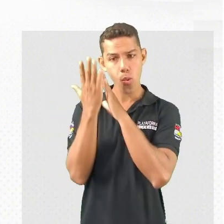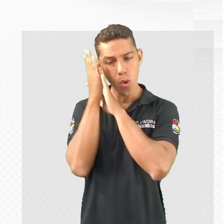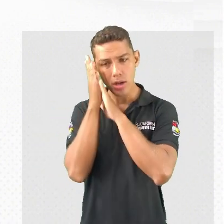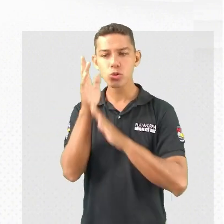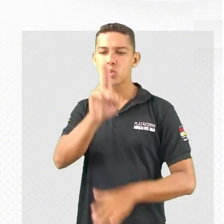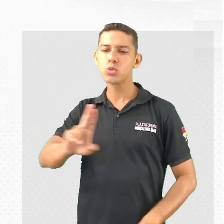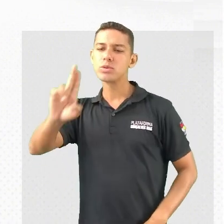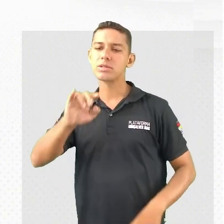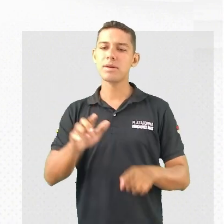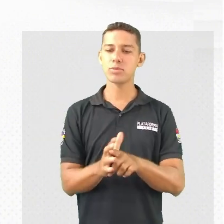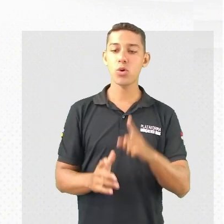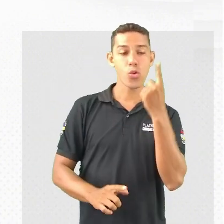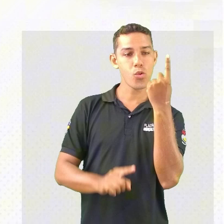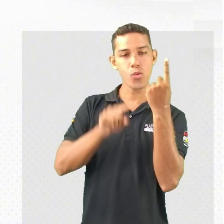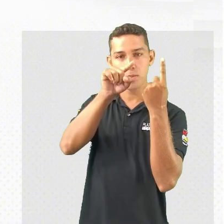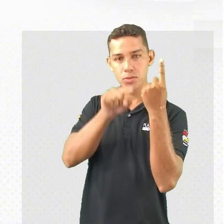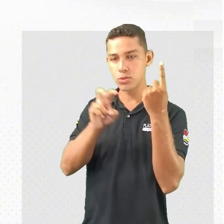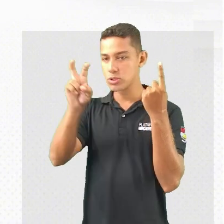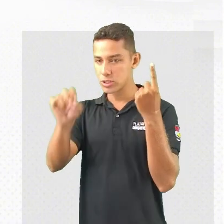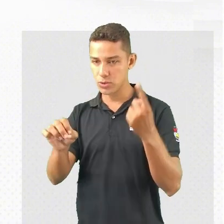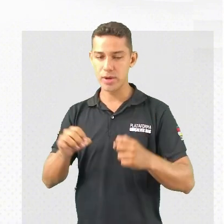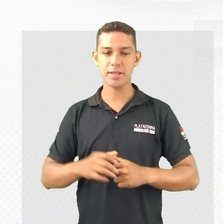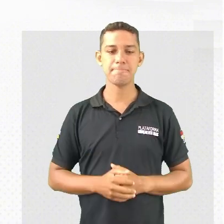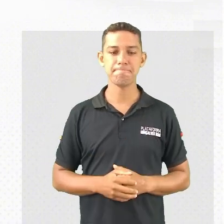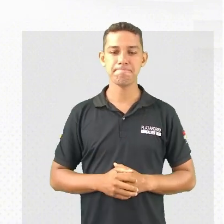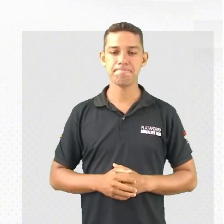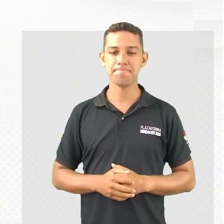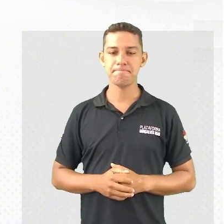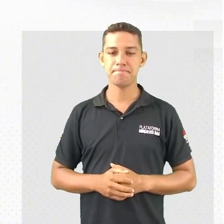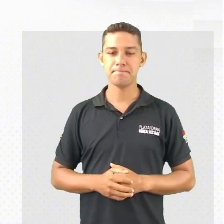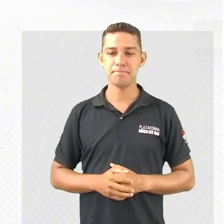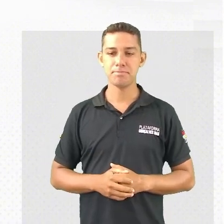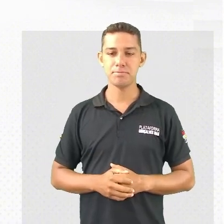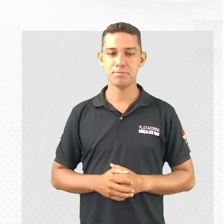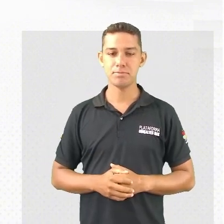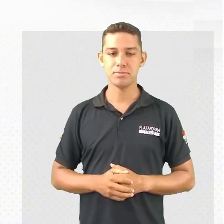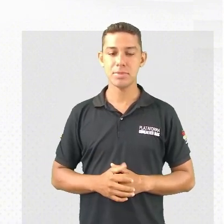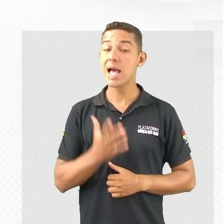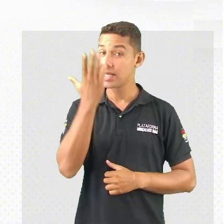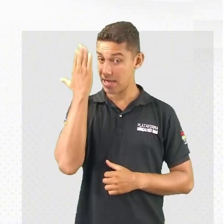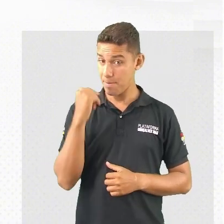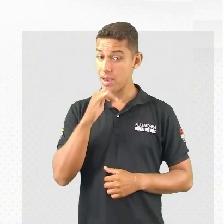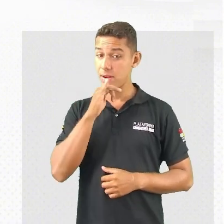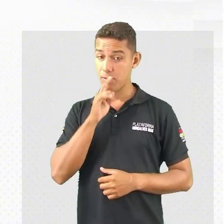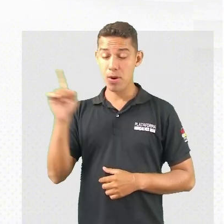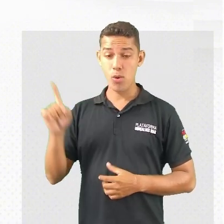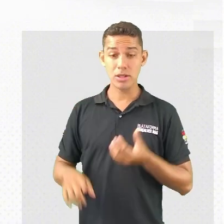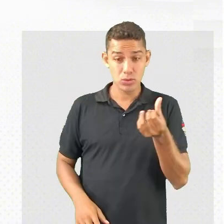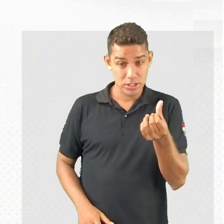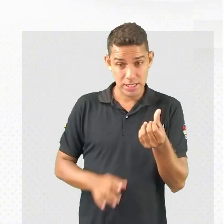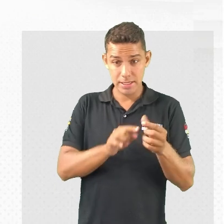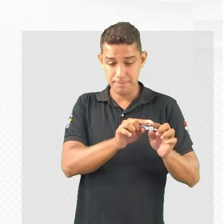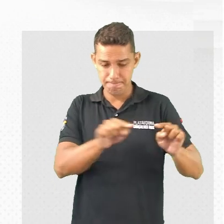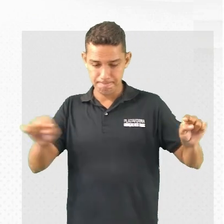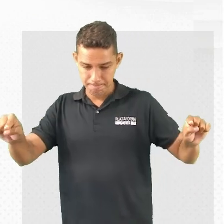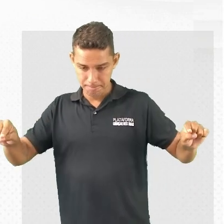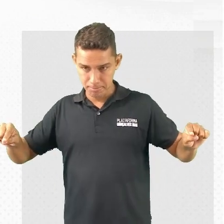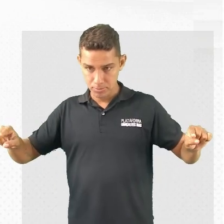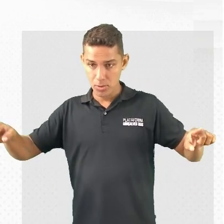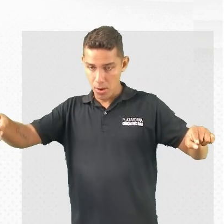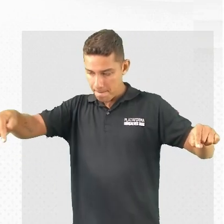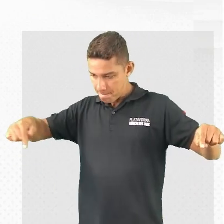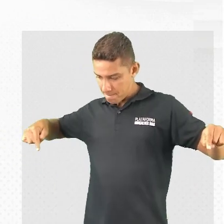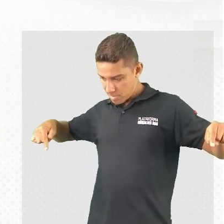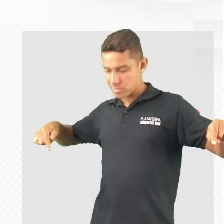usando a escala 1 para 50. Sabendo que o quarto tem 6 metros de comprimento por 4 metros de